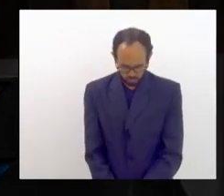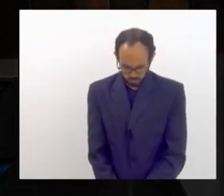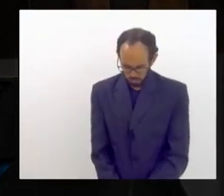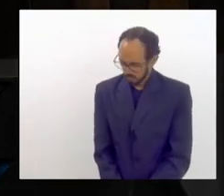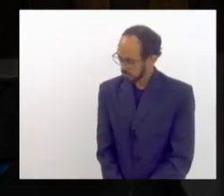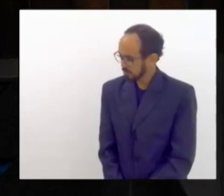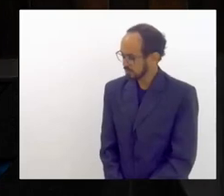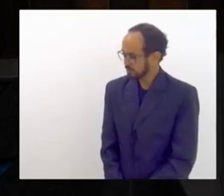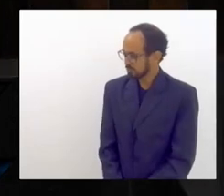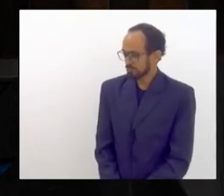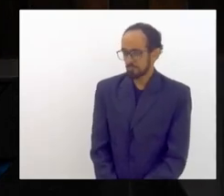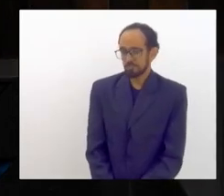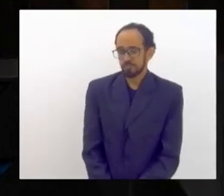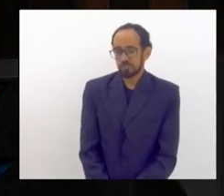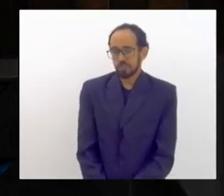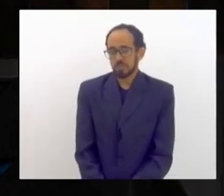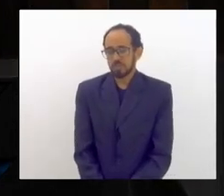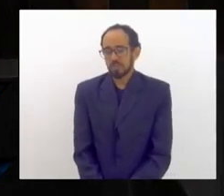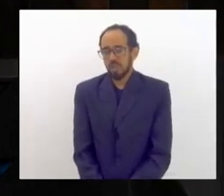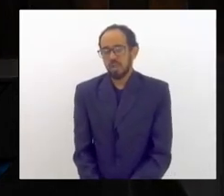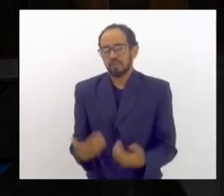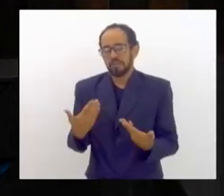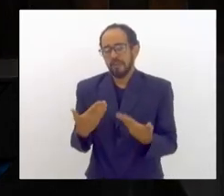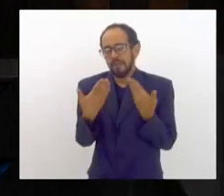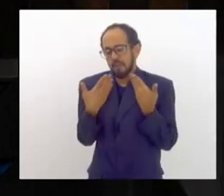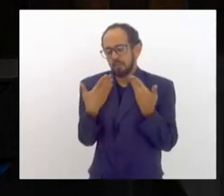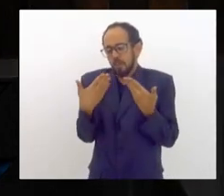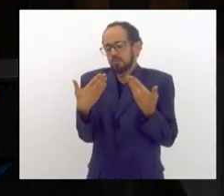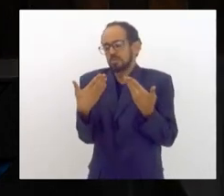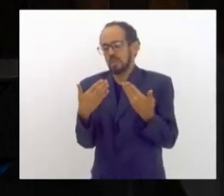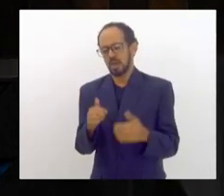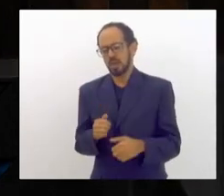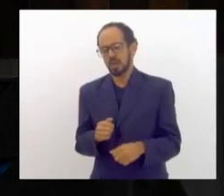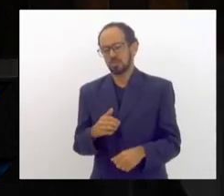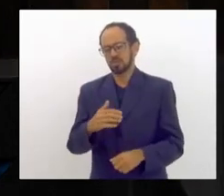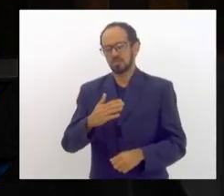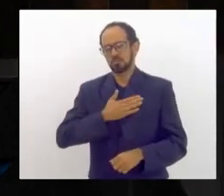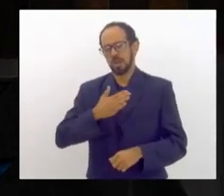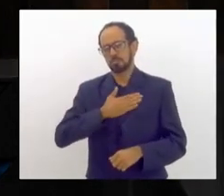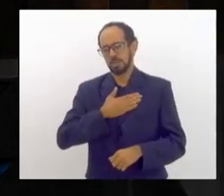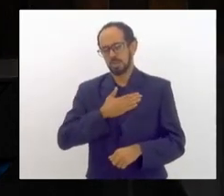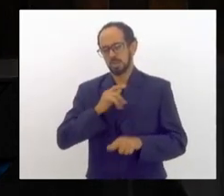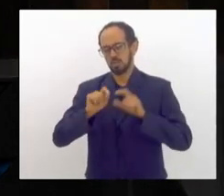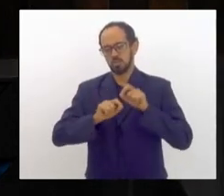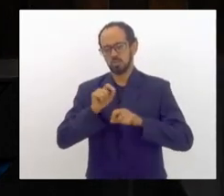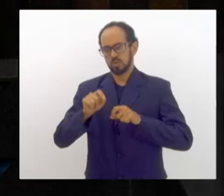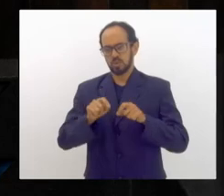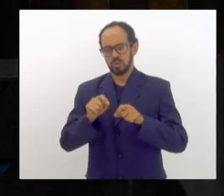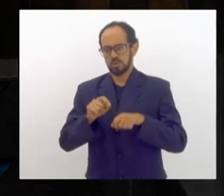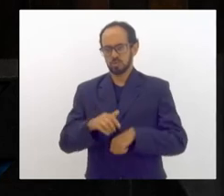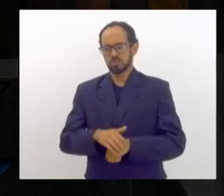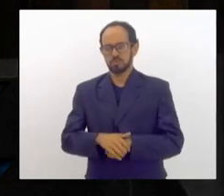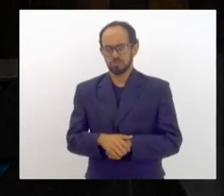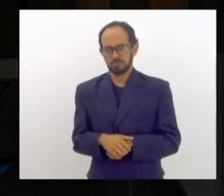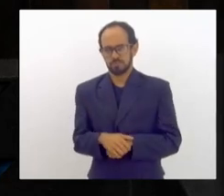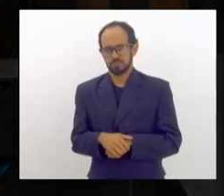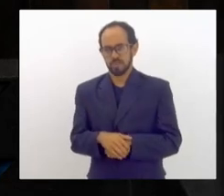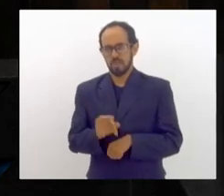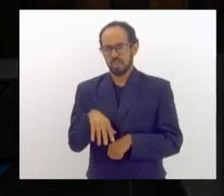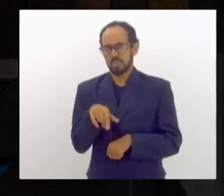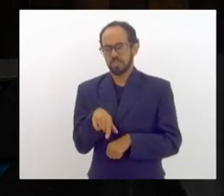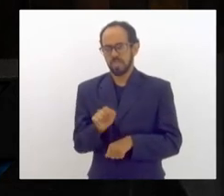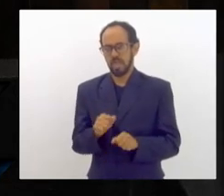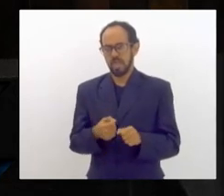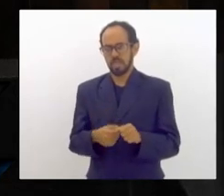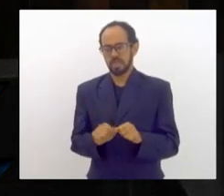O deputado que me antecede fala em querer aparecer. Ao que me consta, presidente, quem apareceu